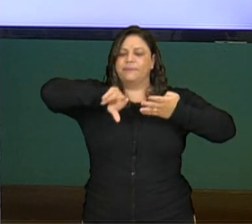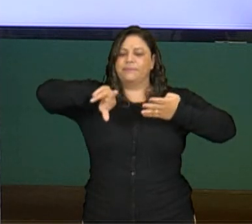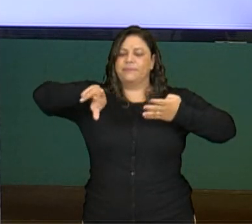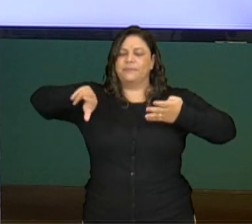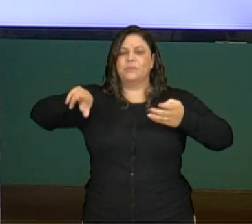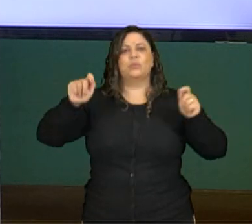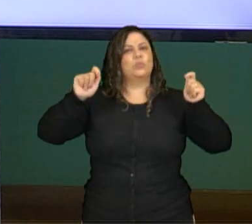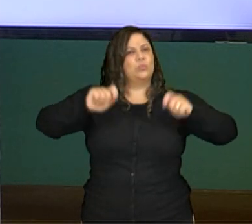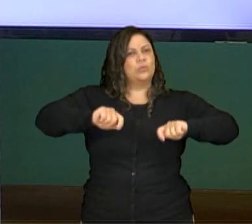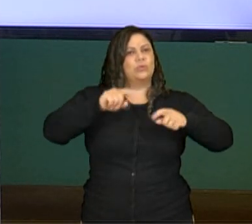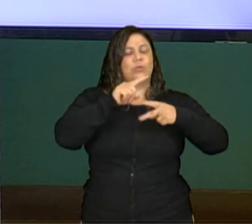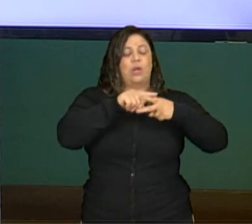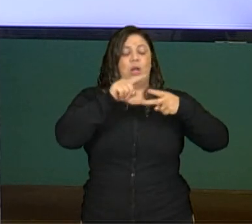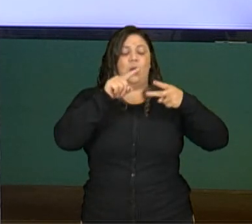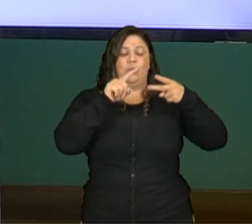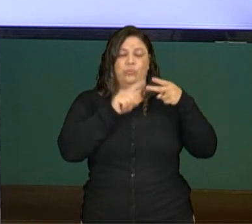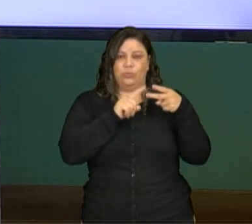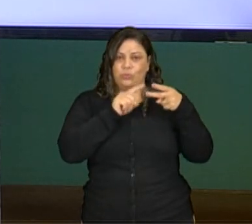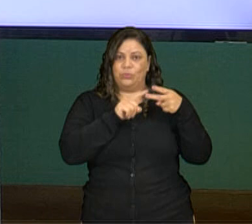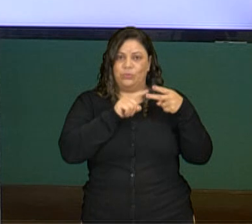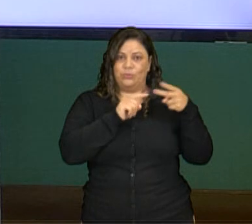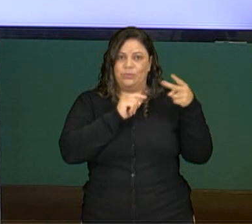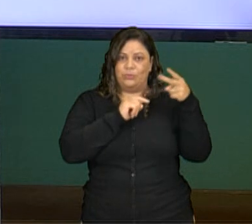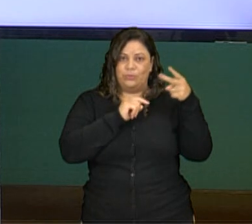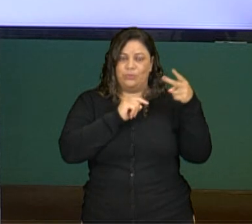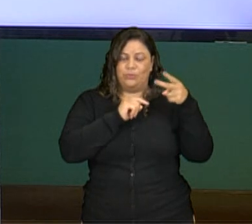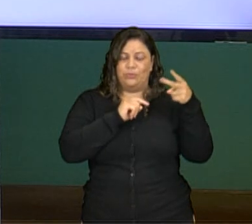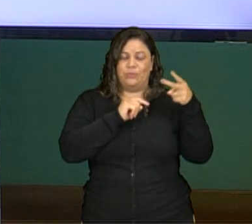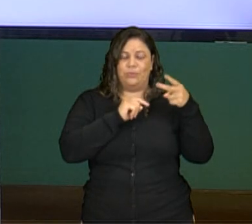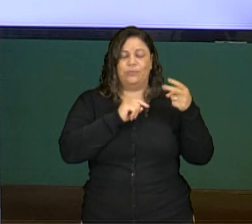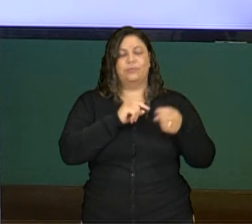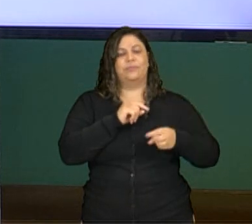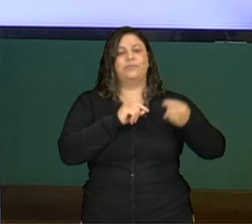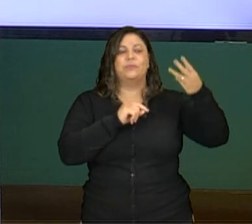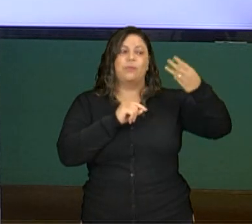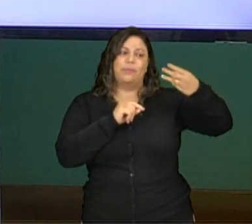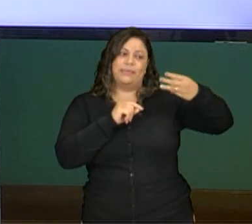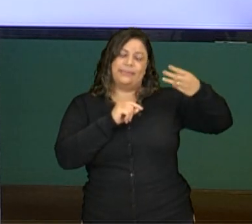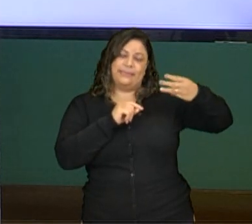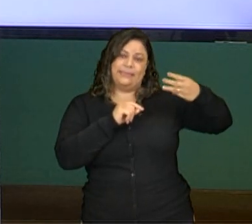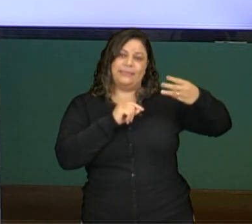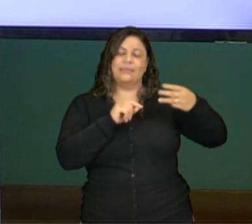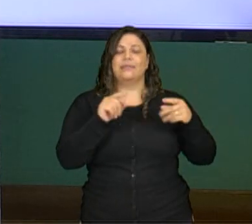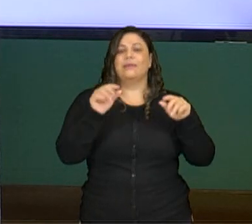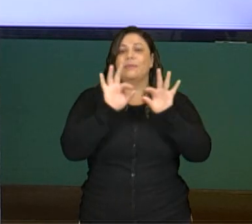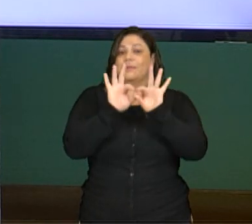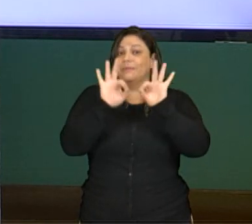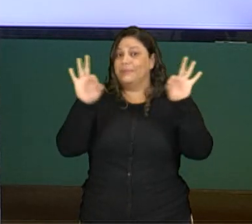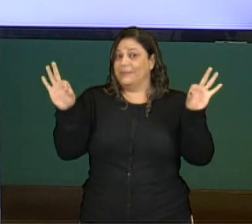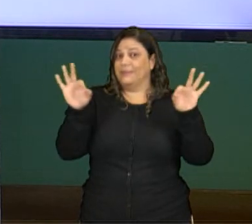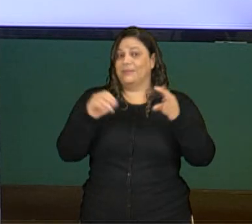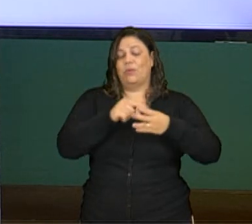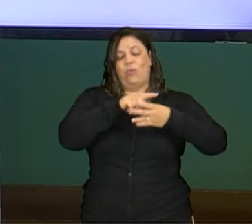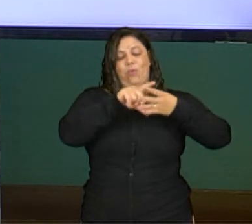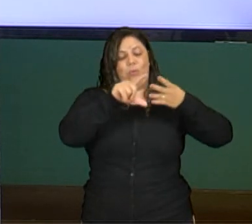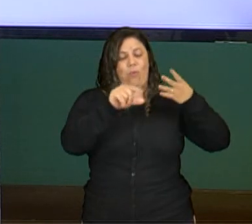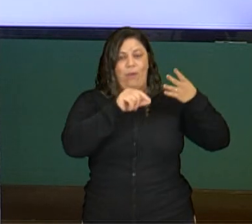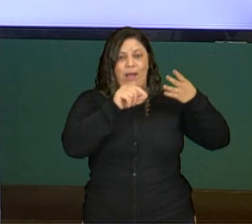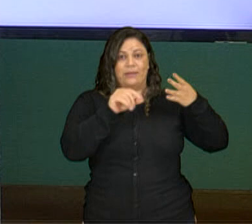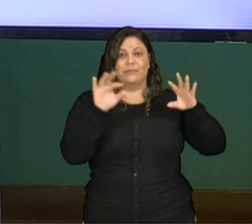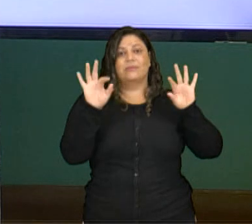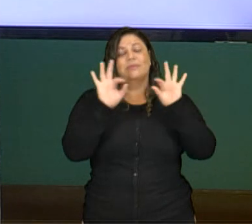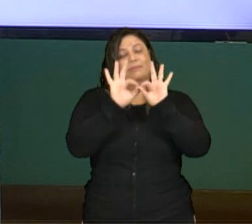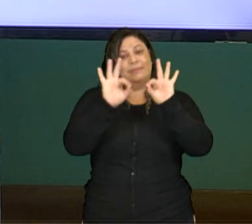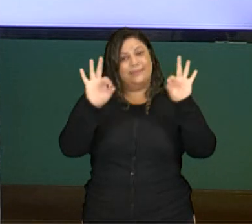né? 2 duplas ligações, ou uma tripla, uma simples, uma dupla com 2 simples, ou 4 simples. O certo